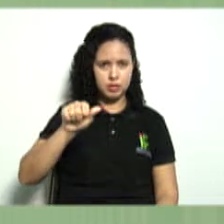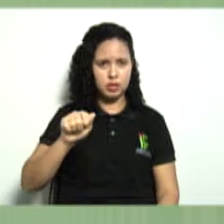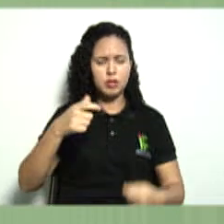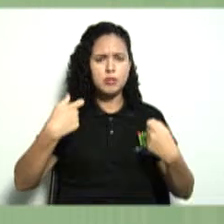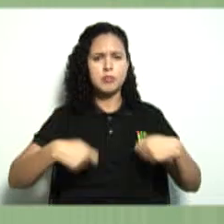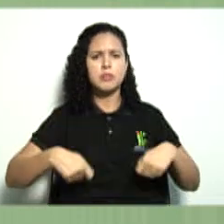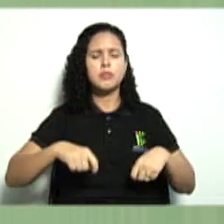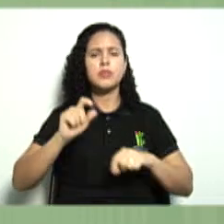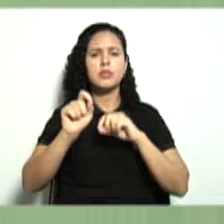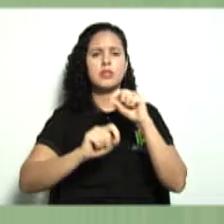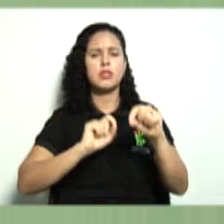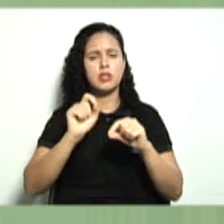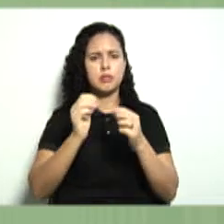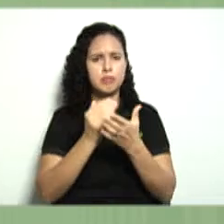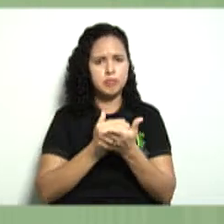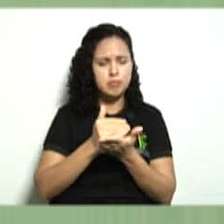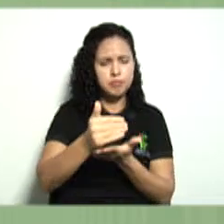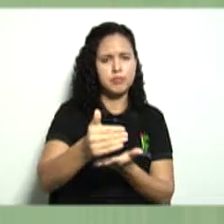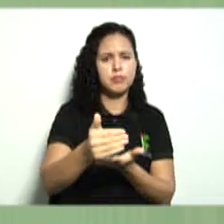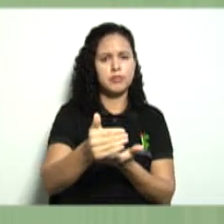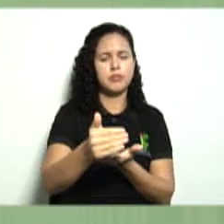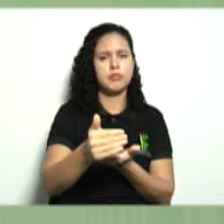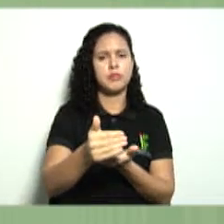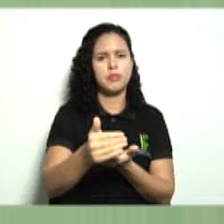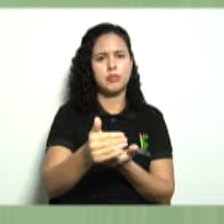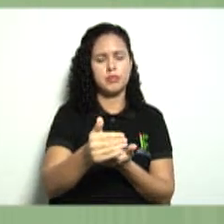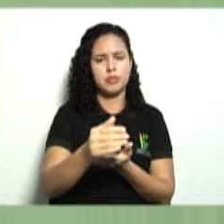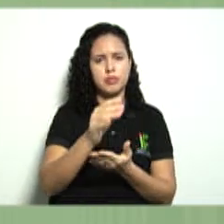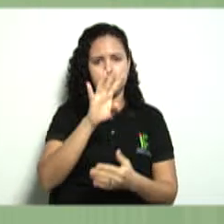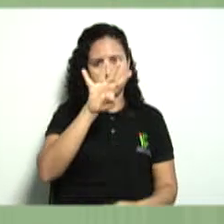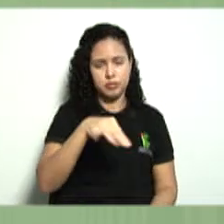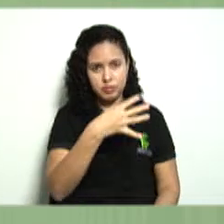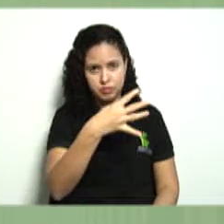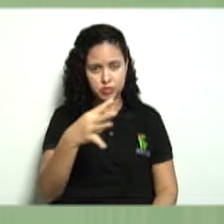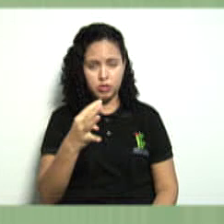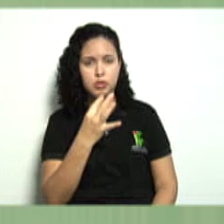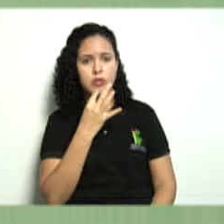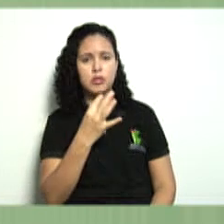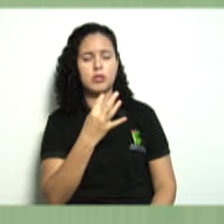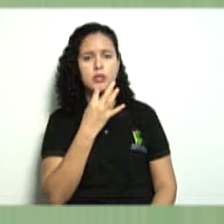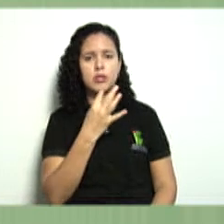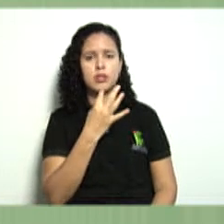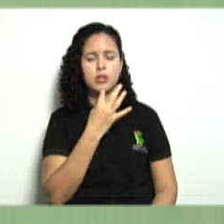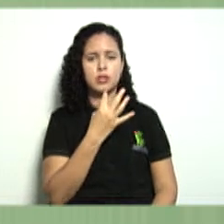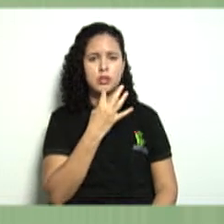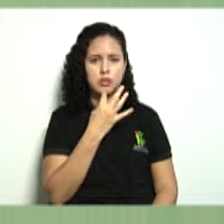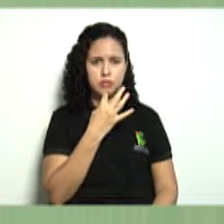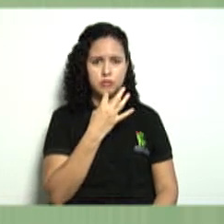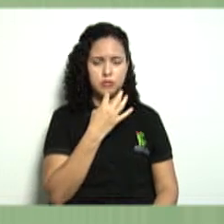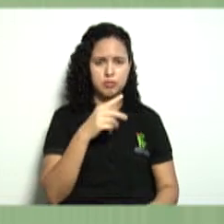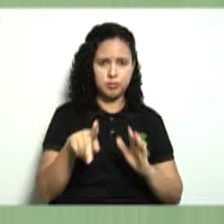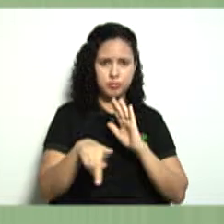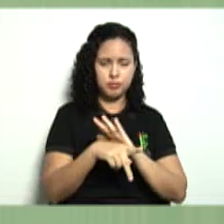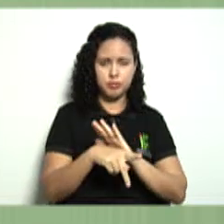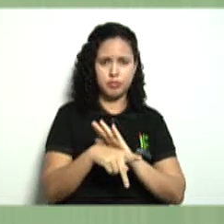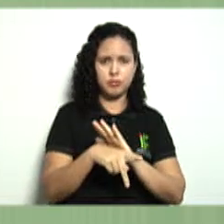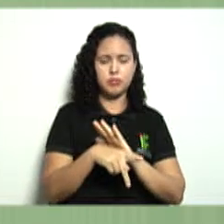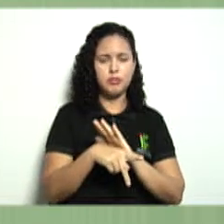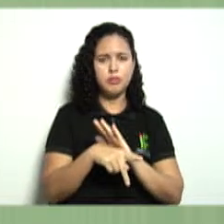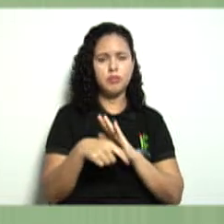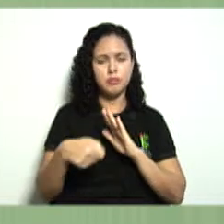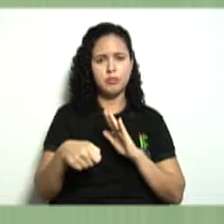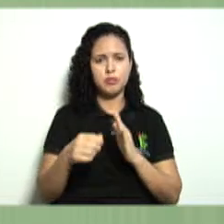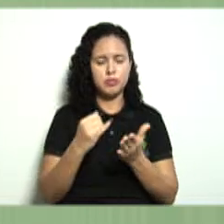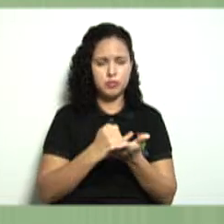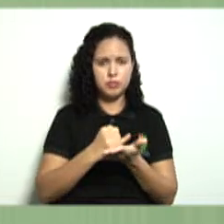Uma fórmula, para iniciar, para o Excel reconhecer ela como forma, ela tem que iniciar